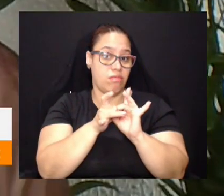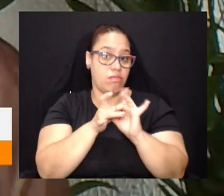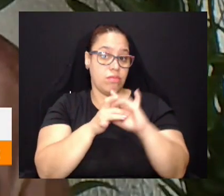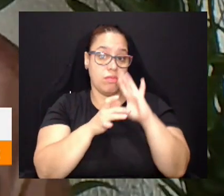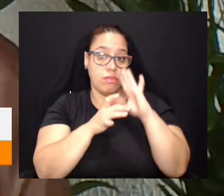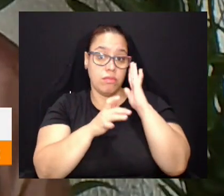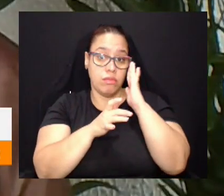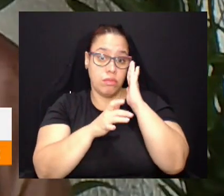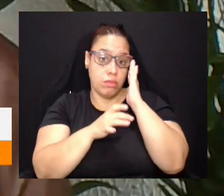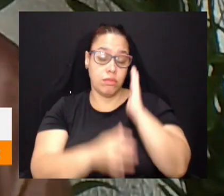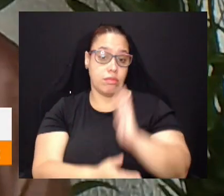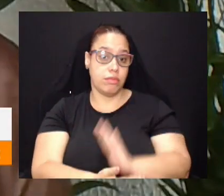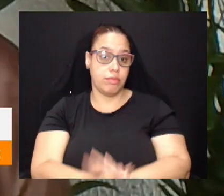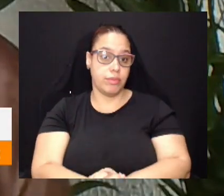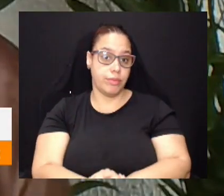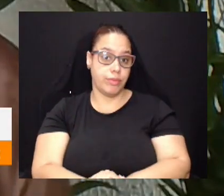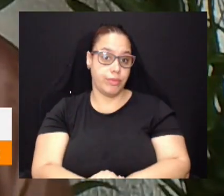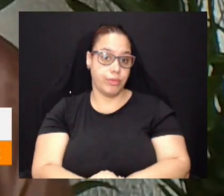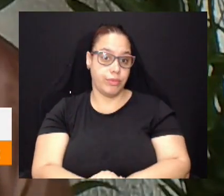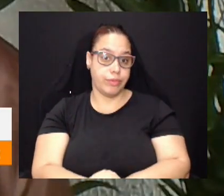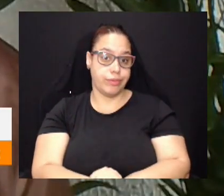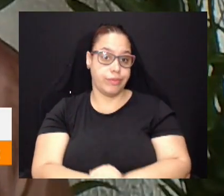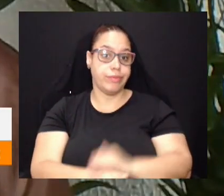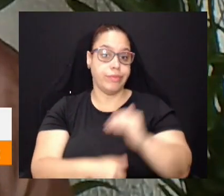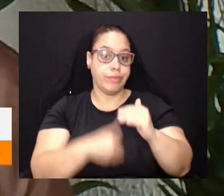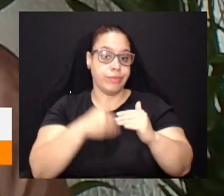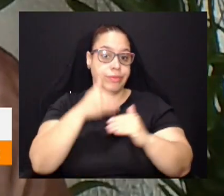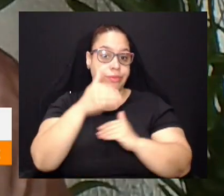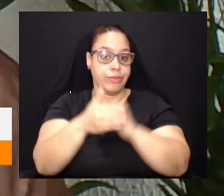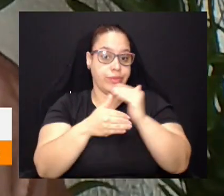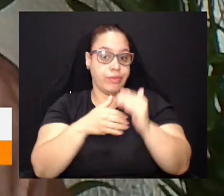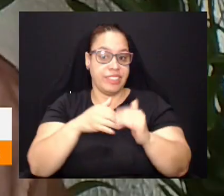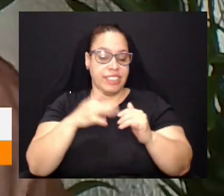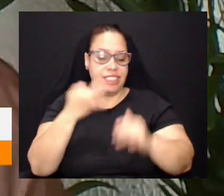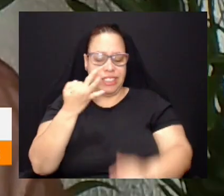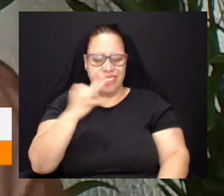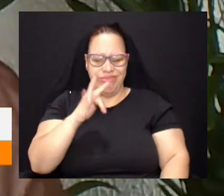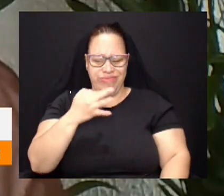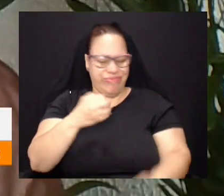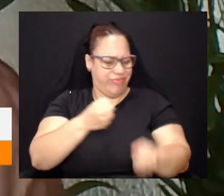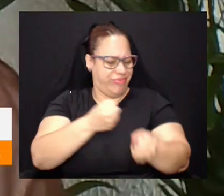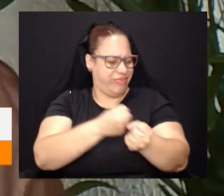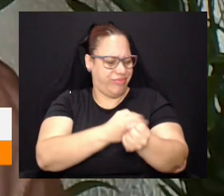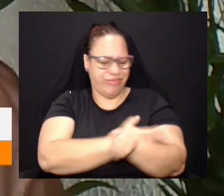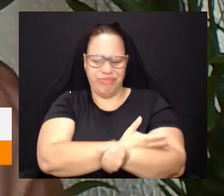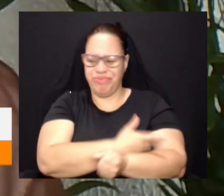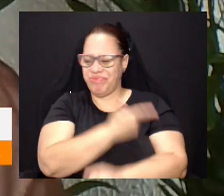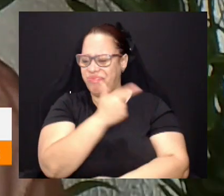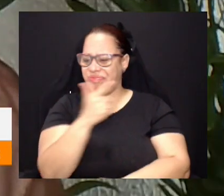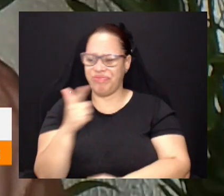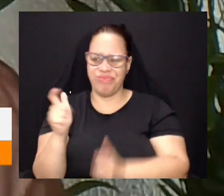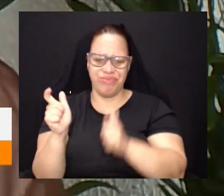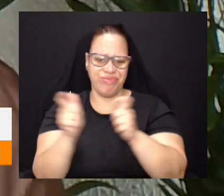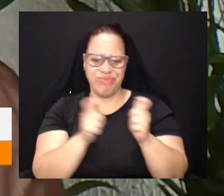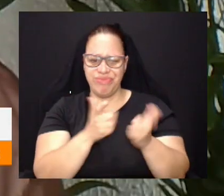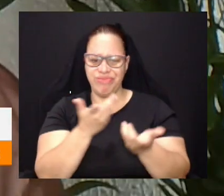E tudo isso vai acarretando feridas emocionais e não tem onde, porque